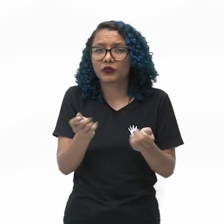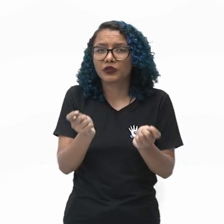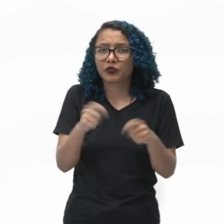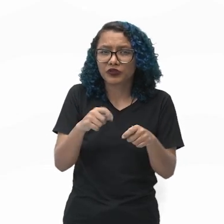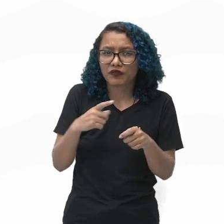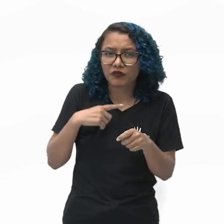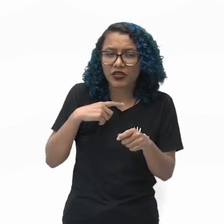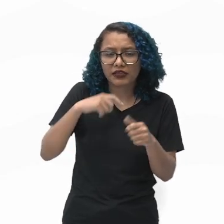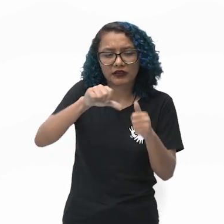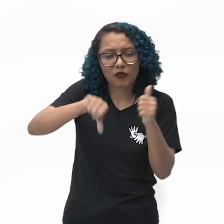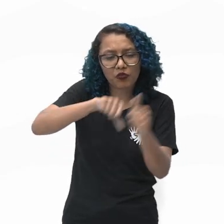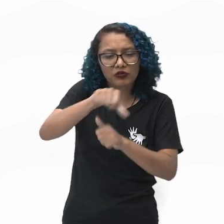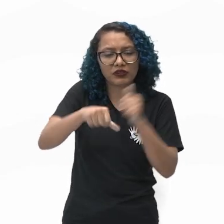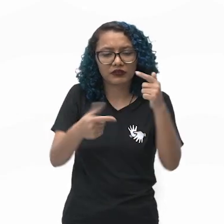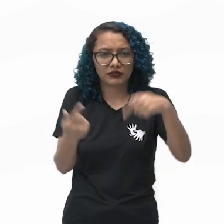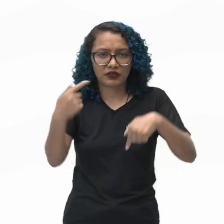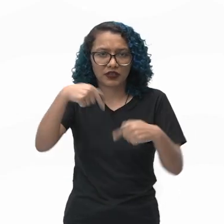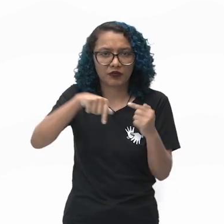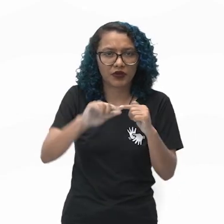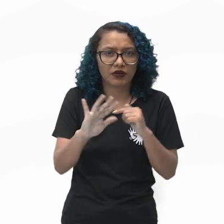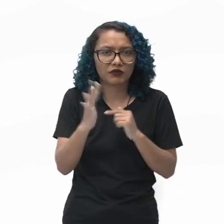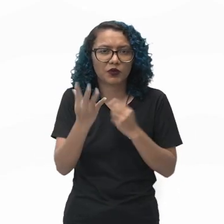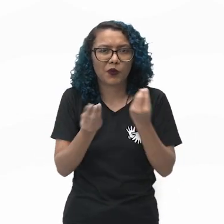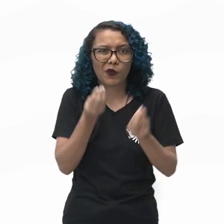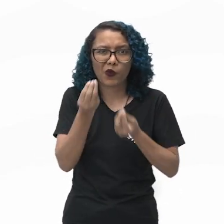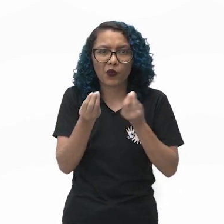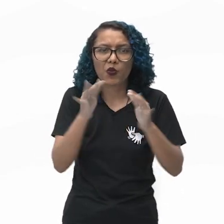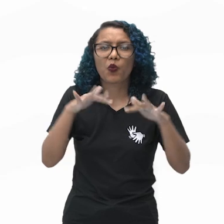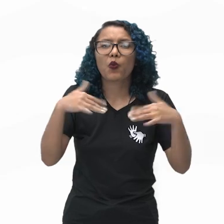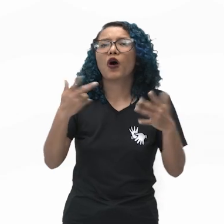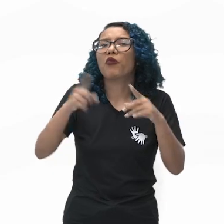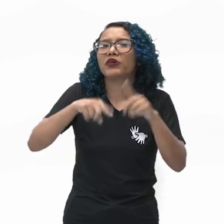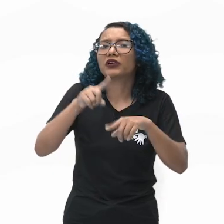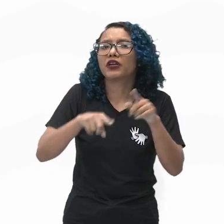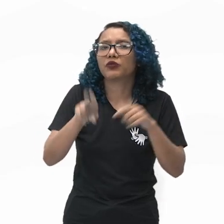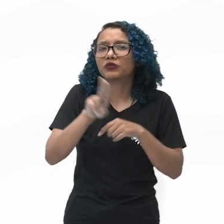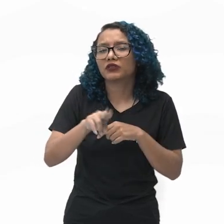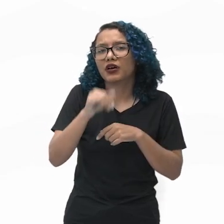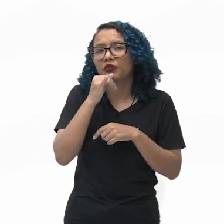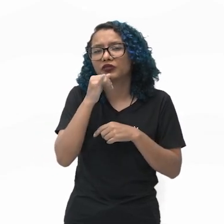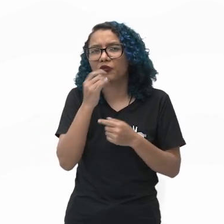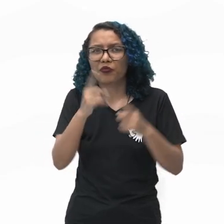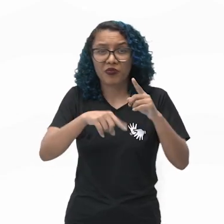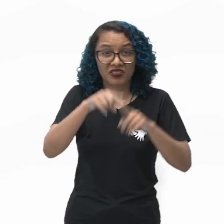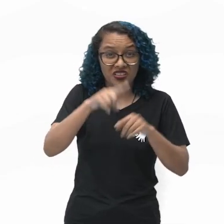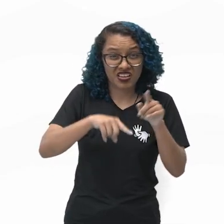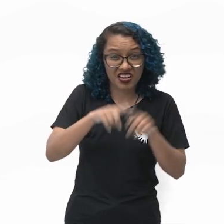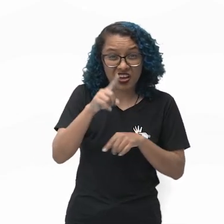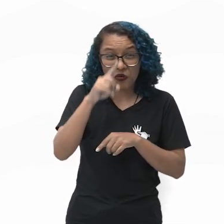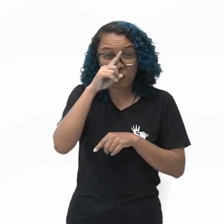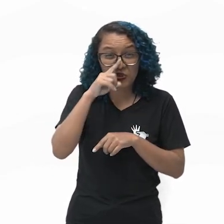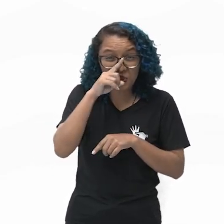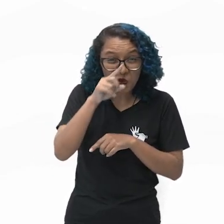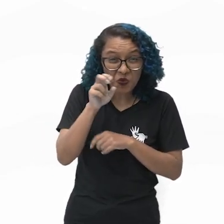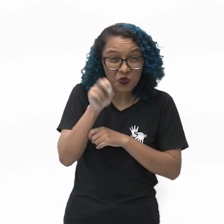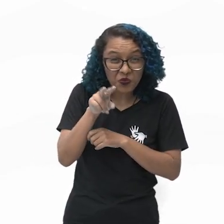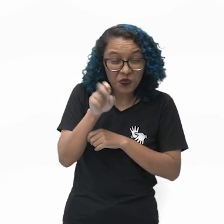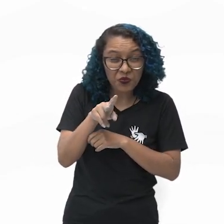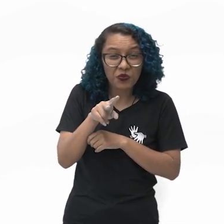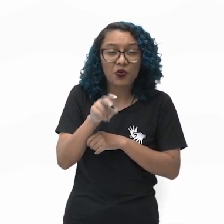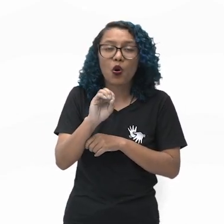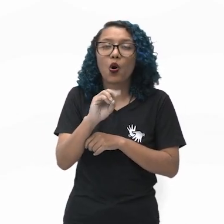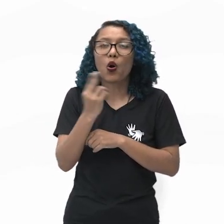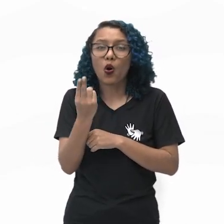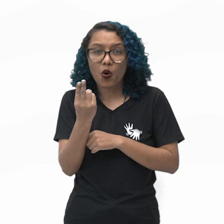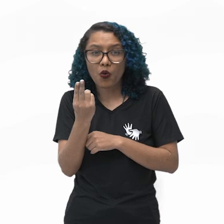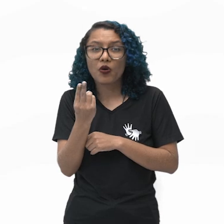química acontecer. Então, será que eu vou usar um produto tóxico? E será que o produto dessa reação vai